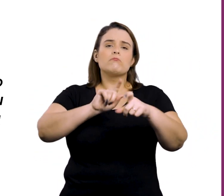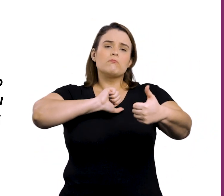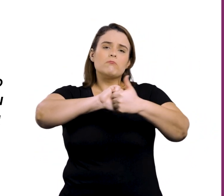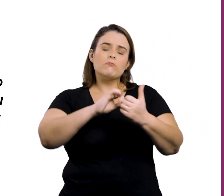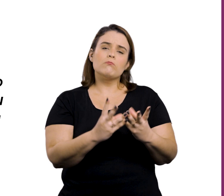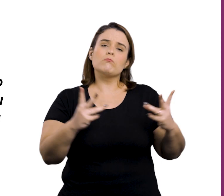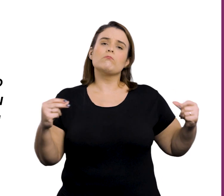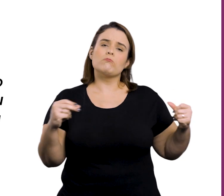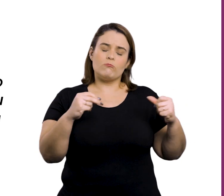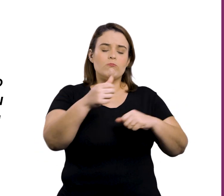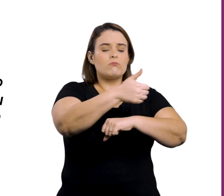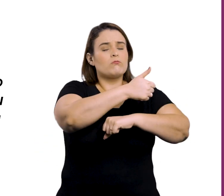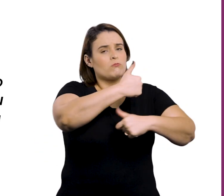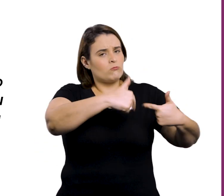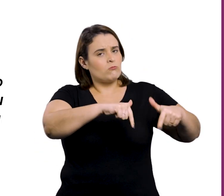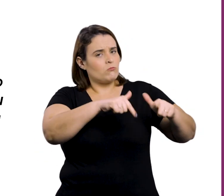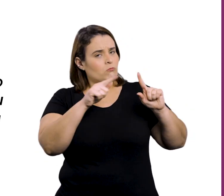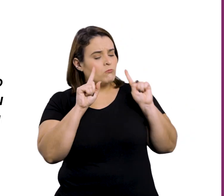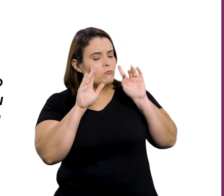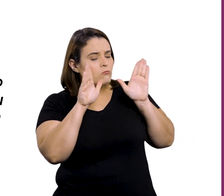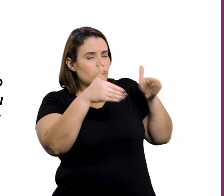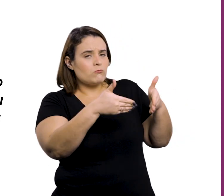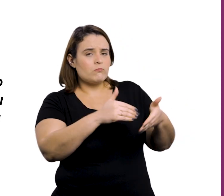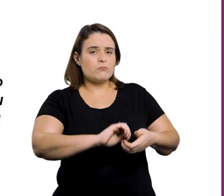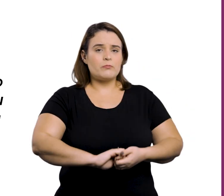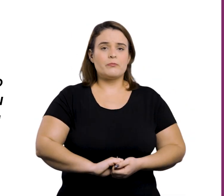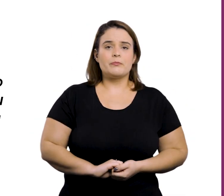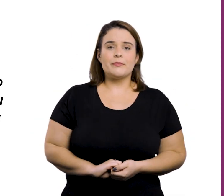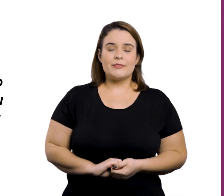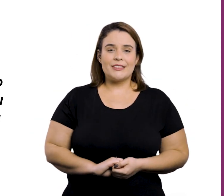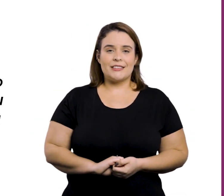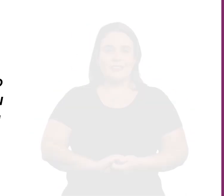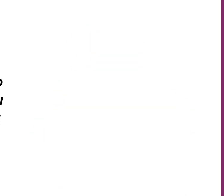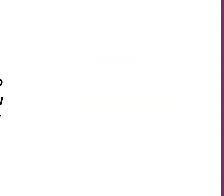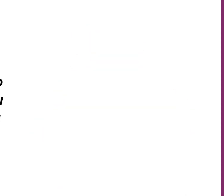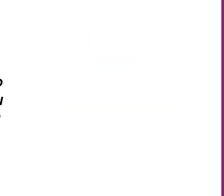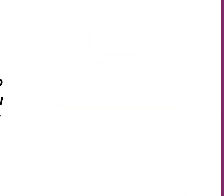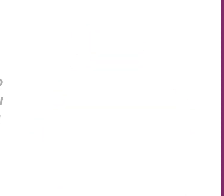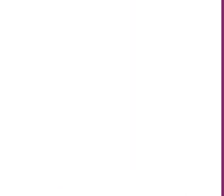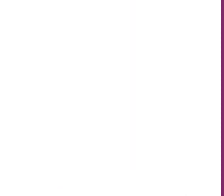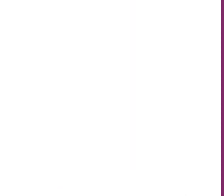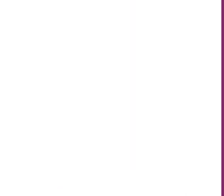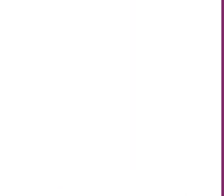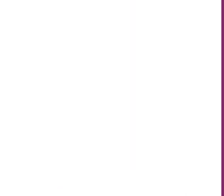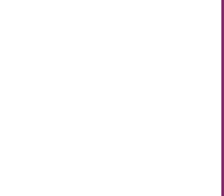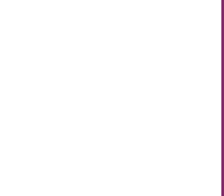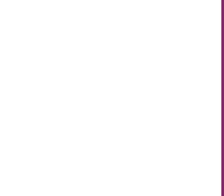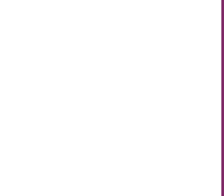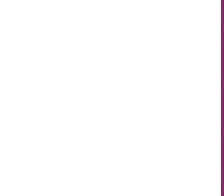exercício da cidadania e sua qualificação para o trabalho. Fecha aspas.